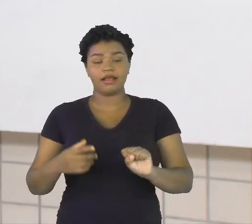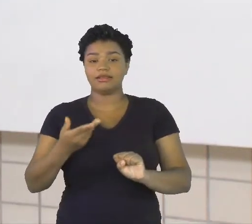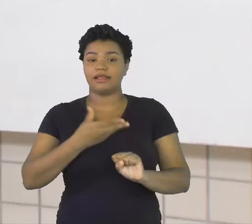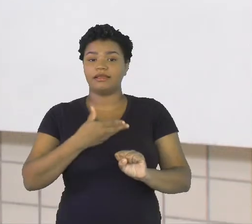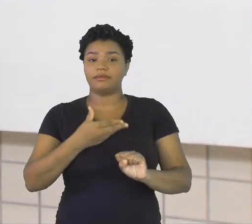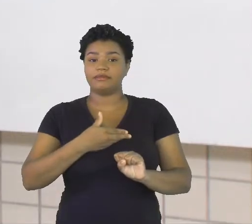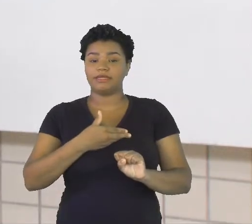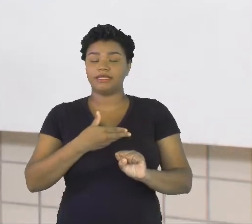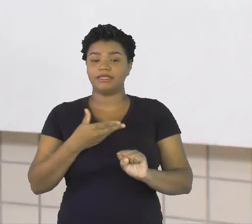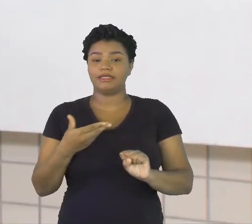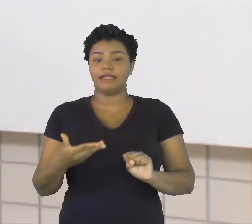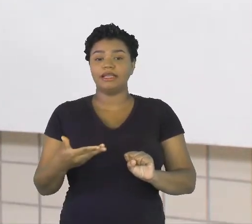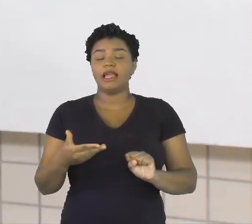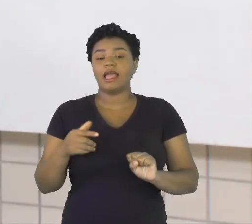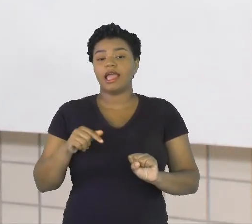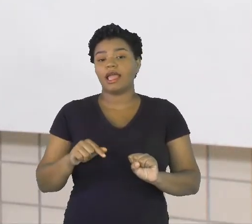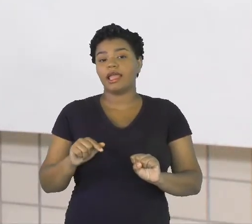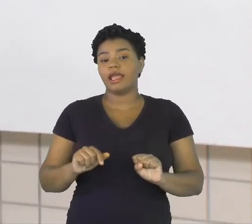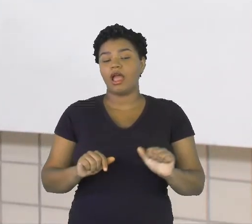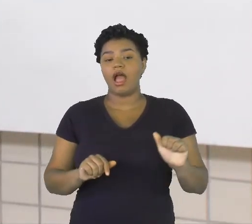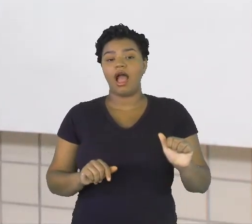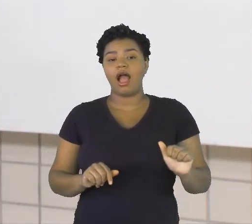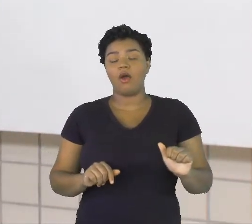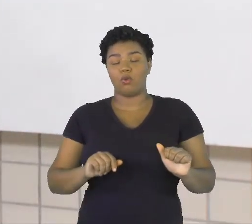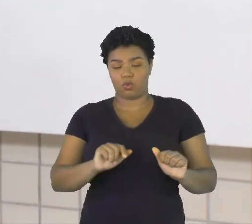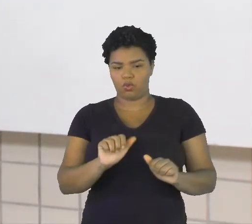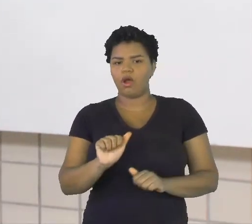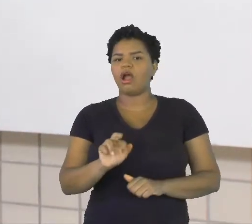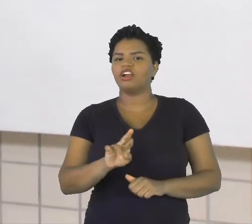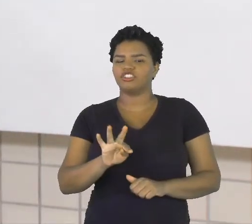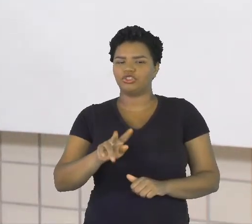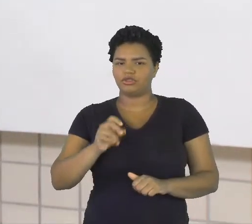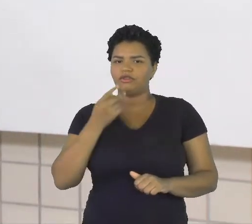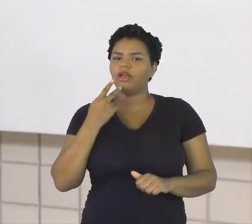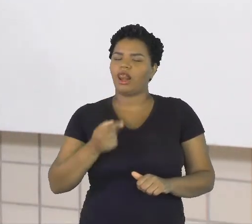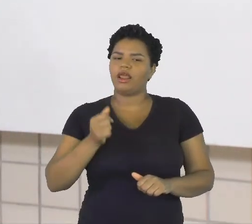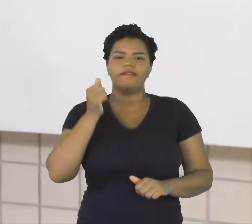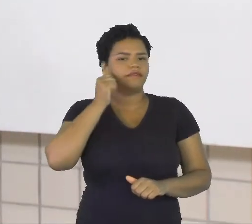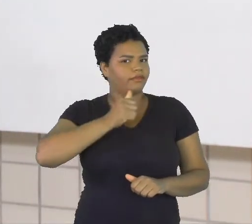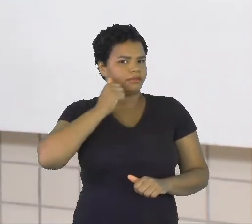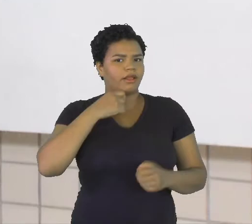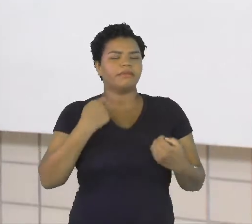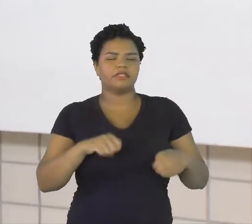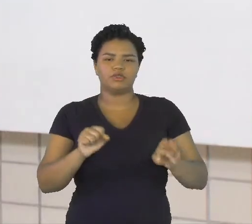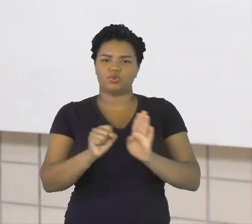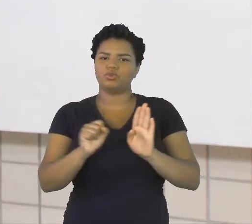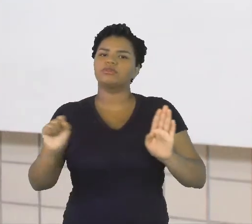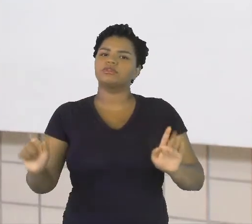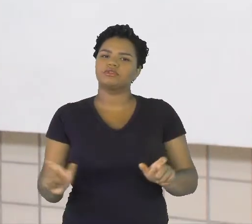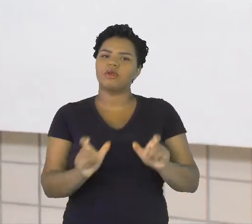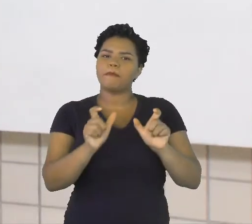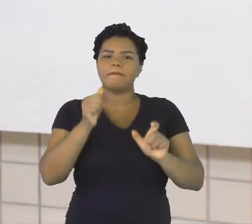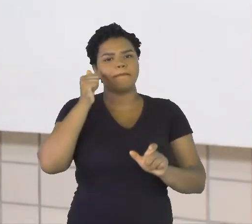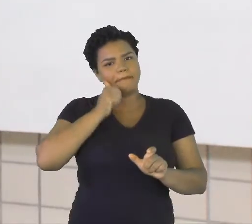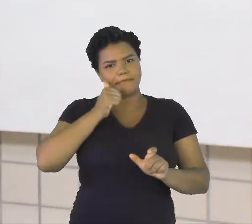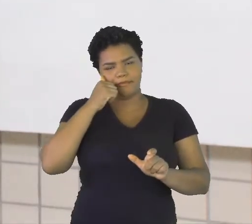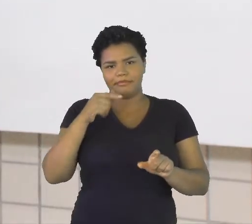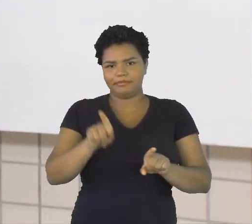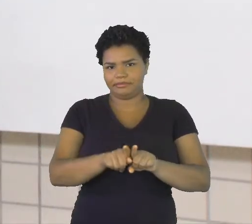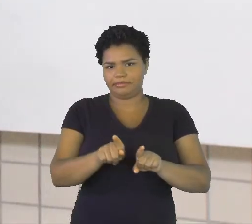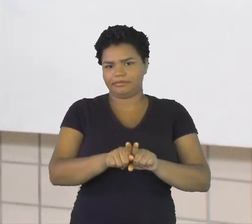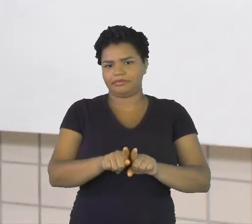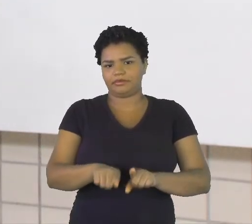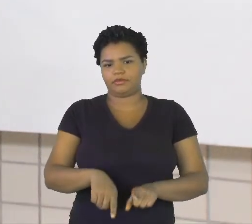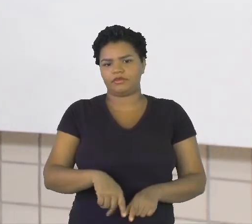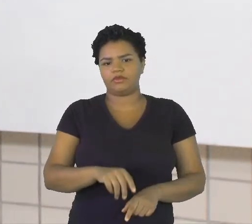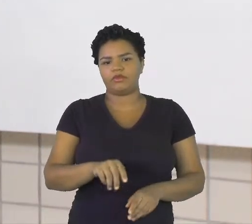artigo está falando que é feminino, então tem que colocar um substantivo feminino. O